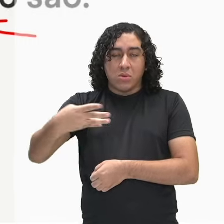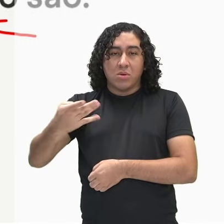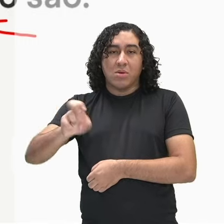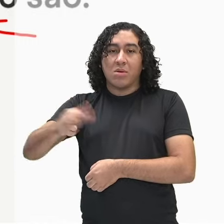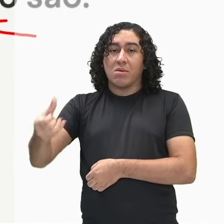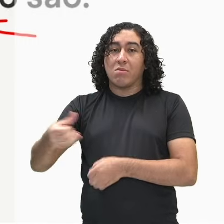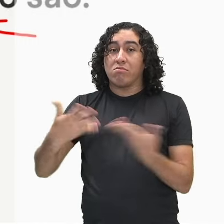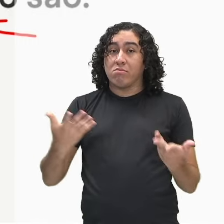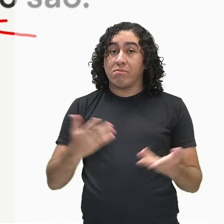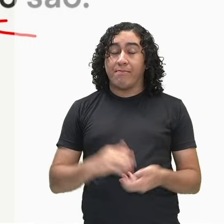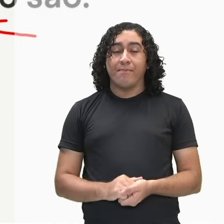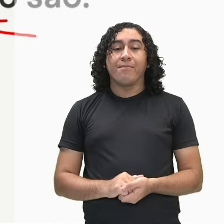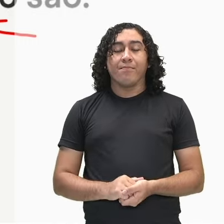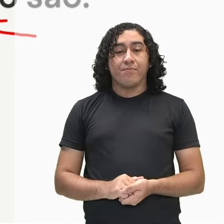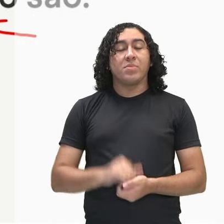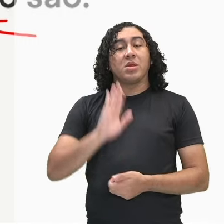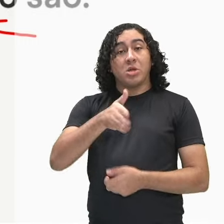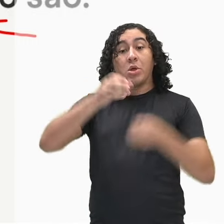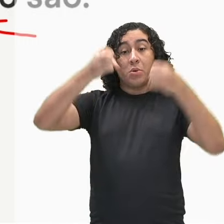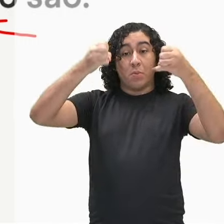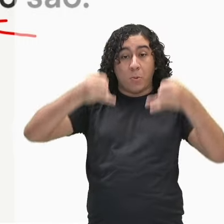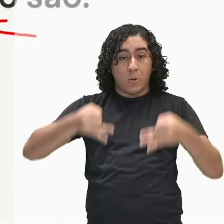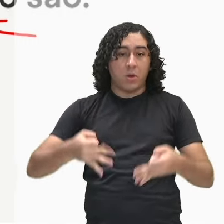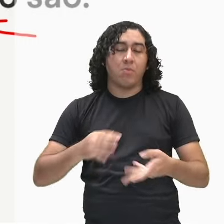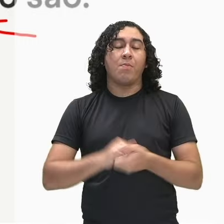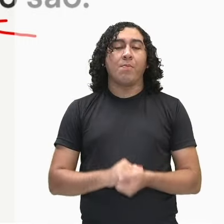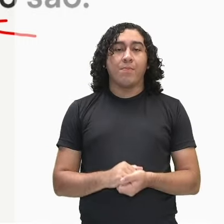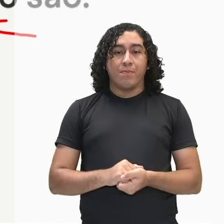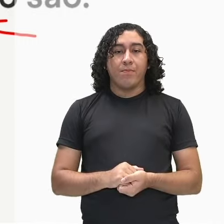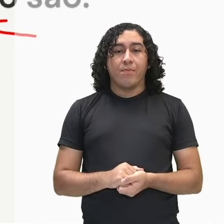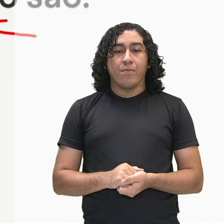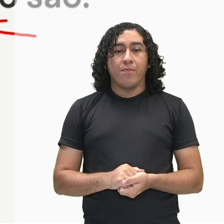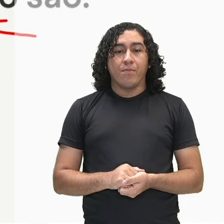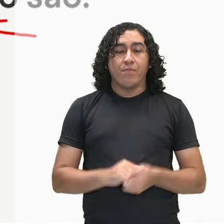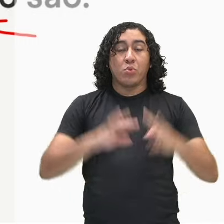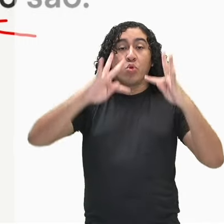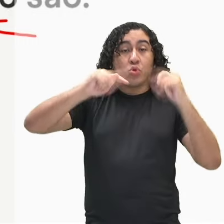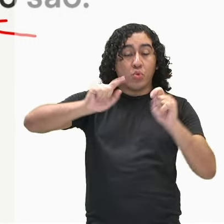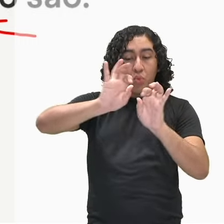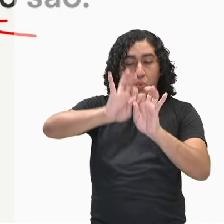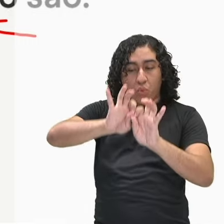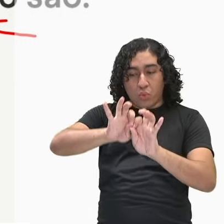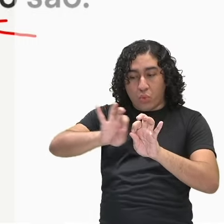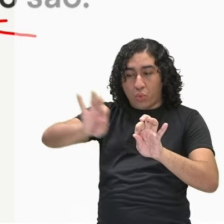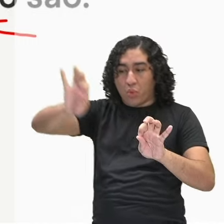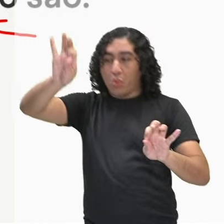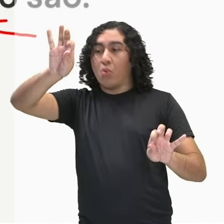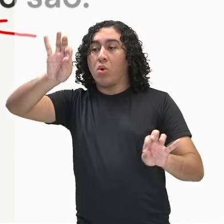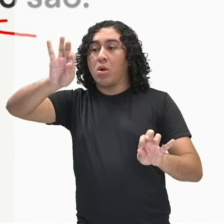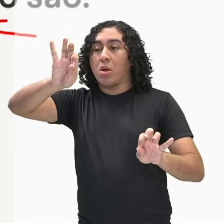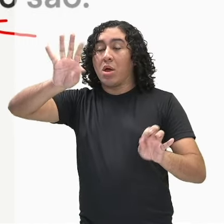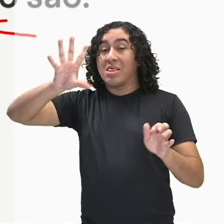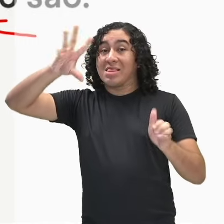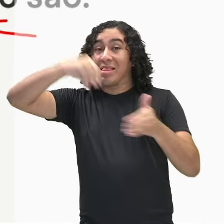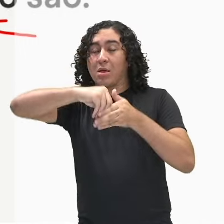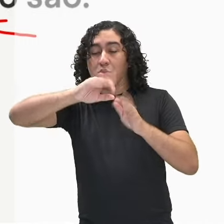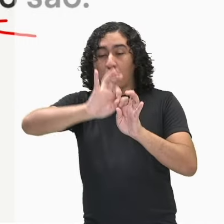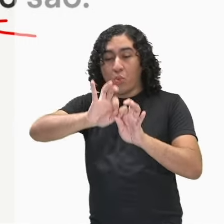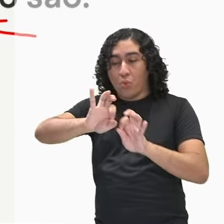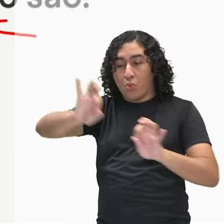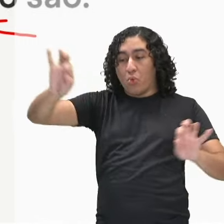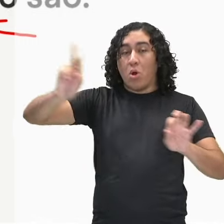Eu falei para vocês que tudo que está aqui nesta reta é solução saturada.